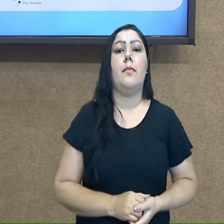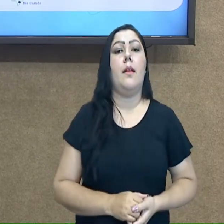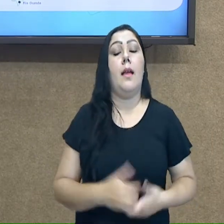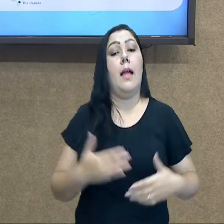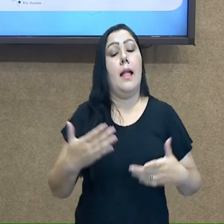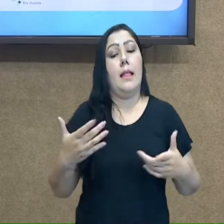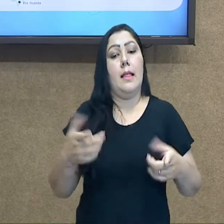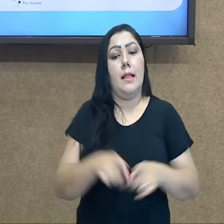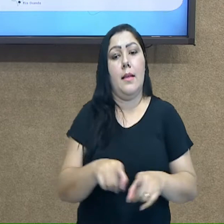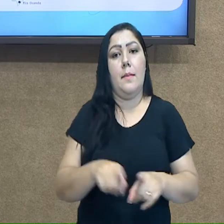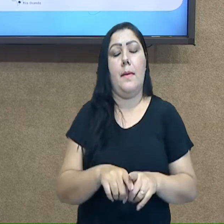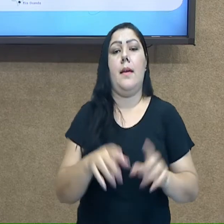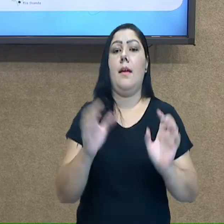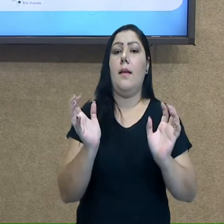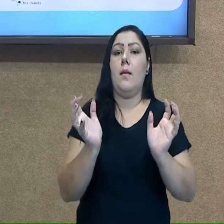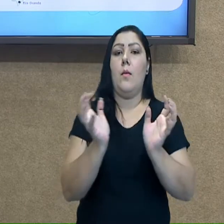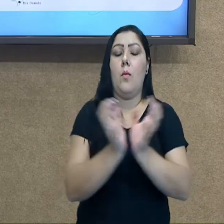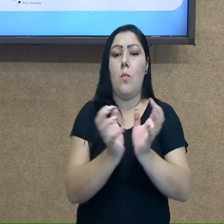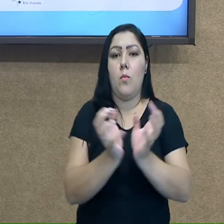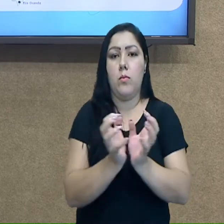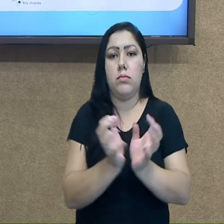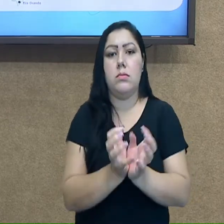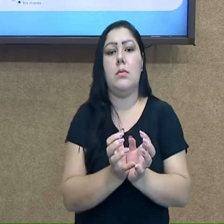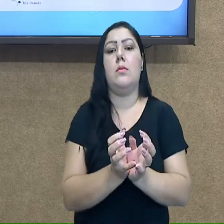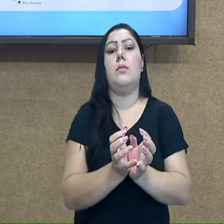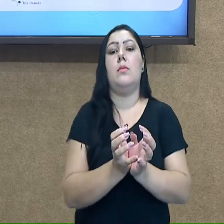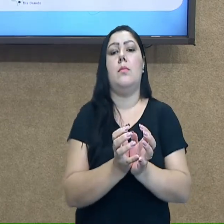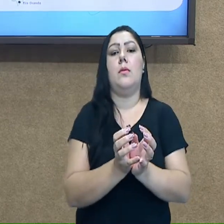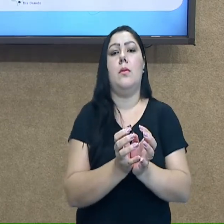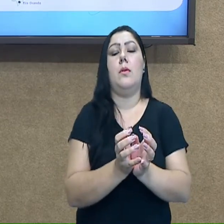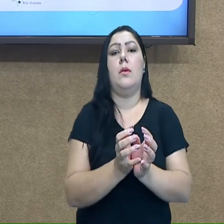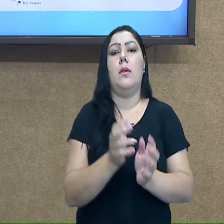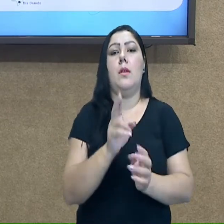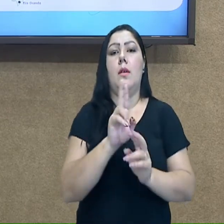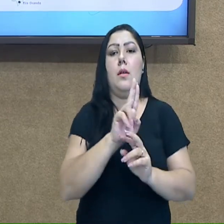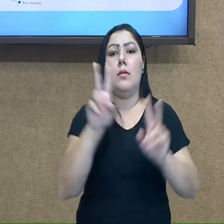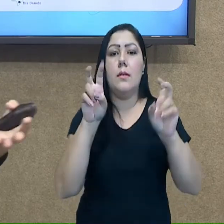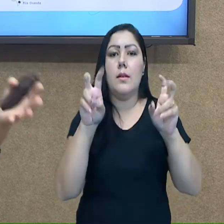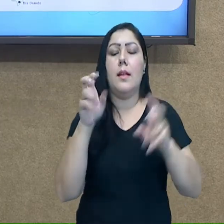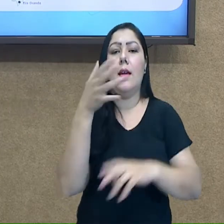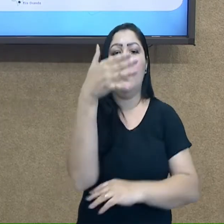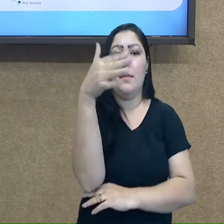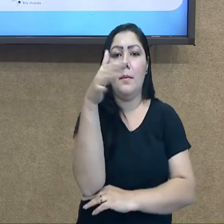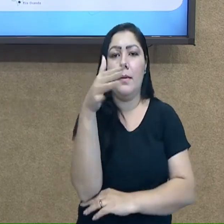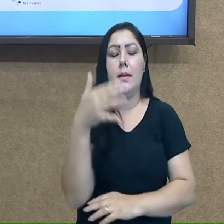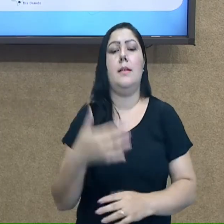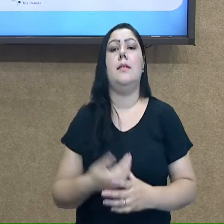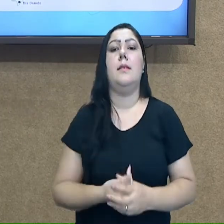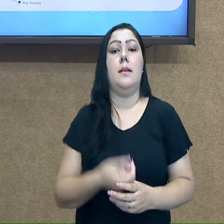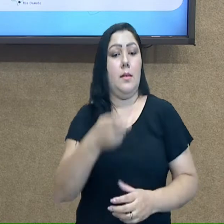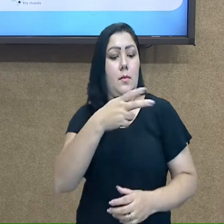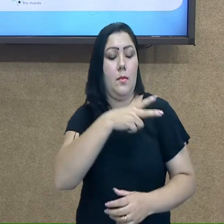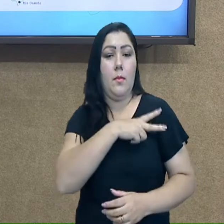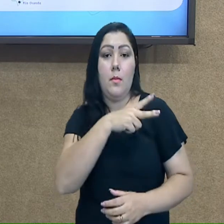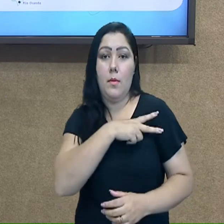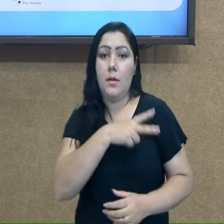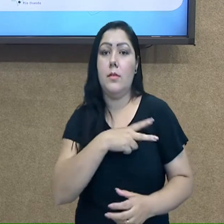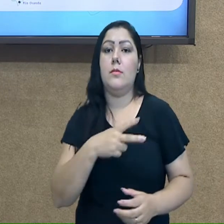expedições particulares que foram adentrando a extensão das colônias.